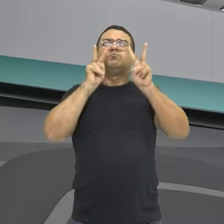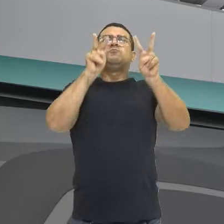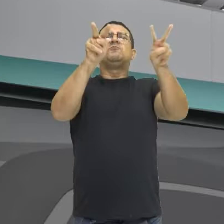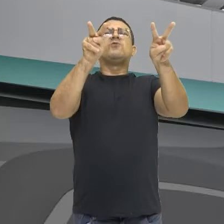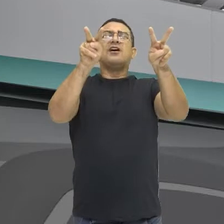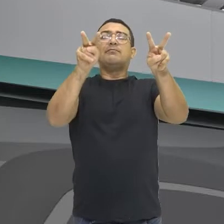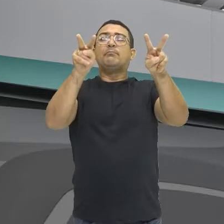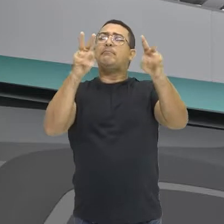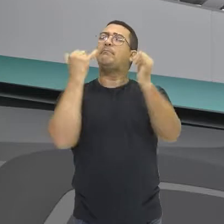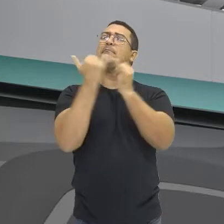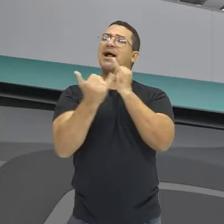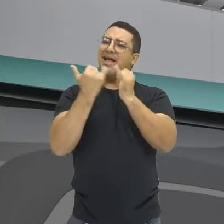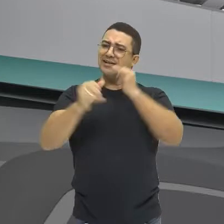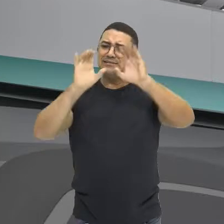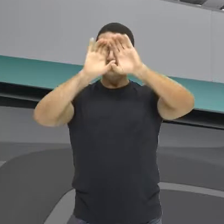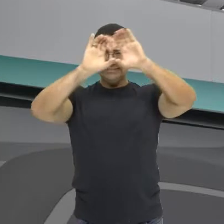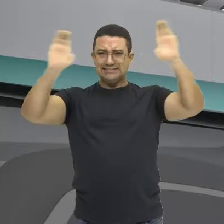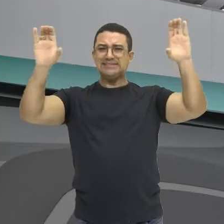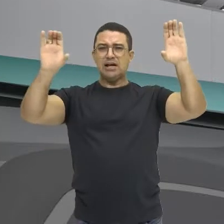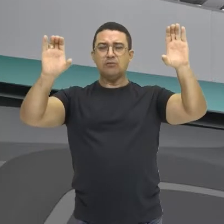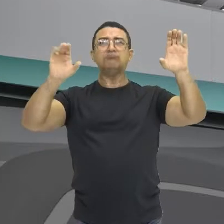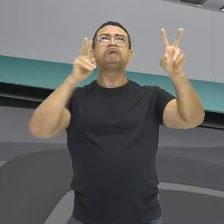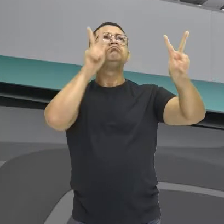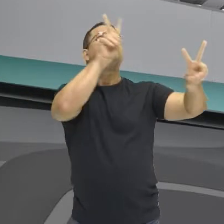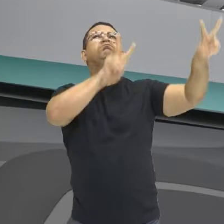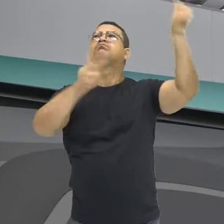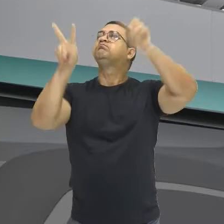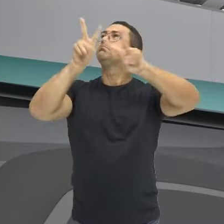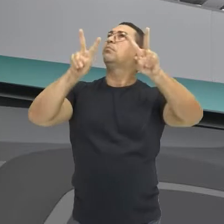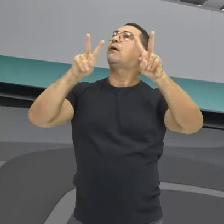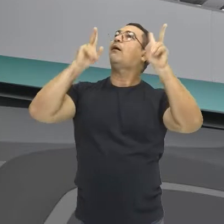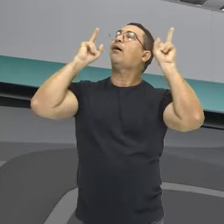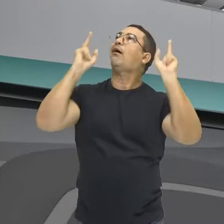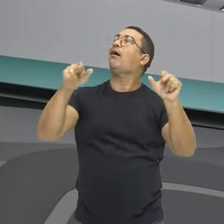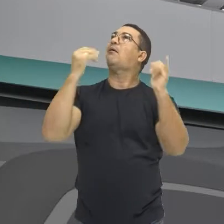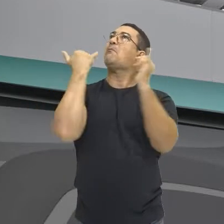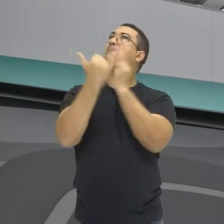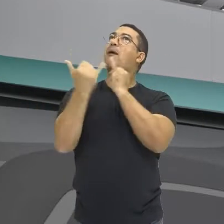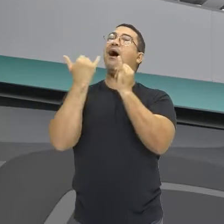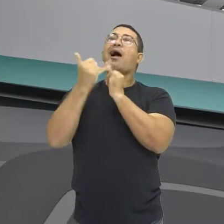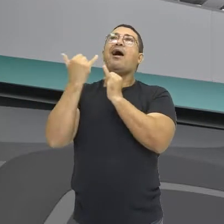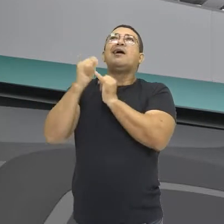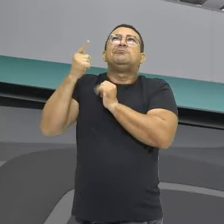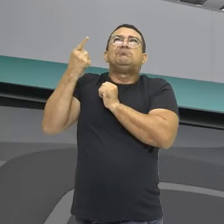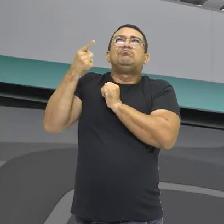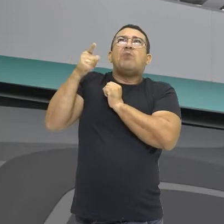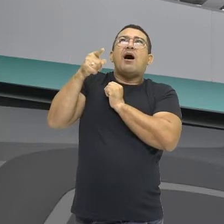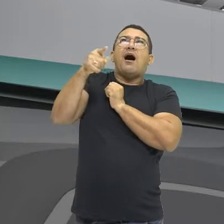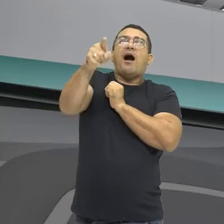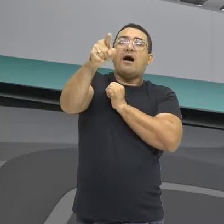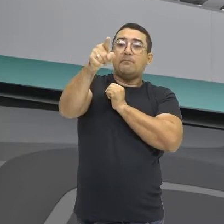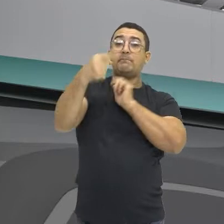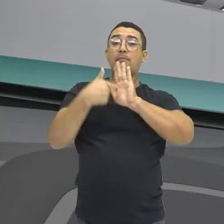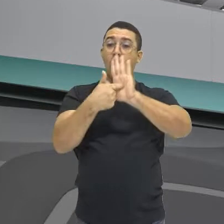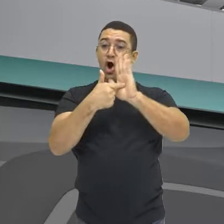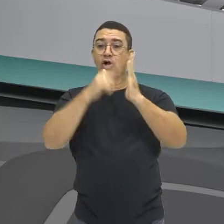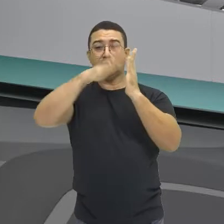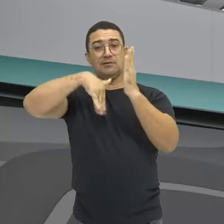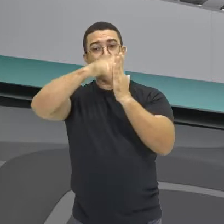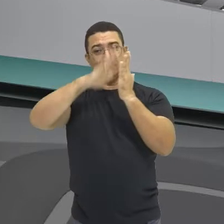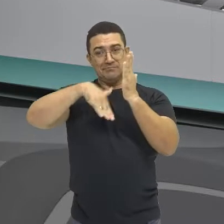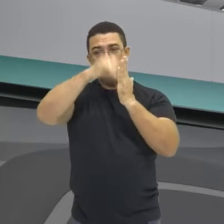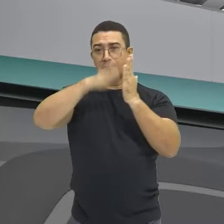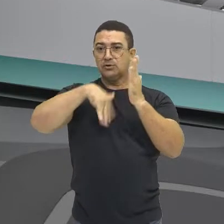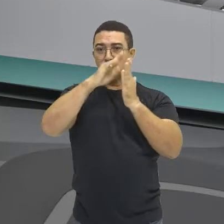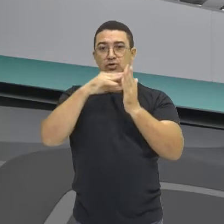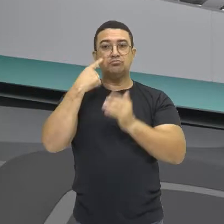o céu mesmo, de tal aparência de profundidade conseguida através das pinturas. Vocês veem aqui